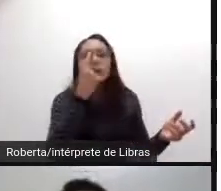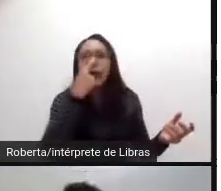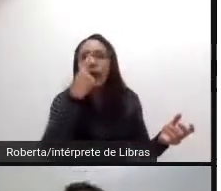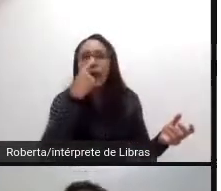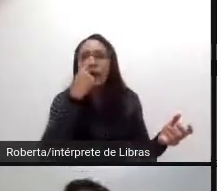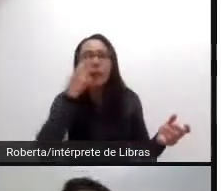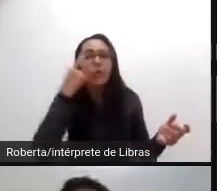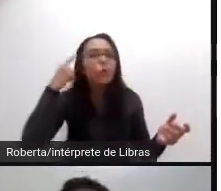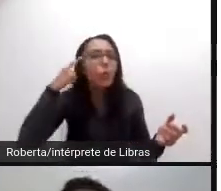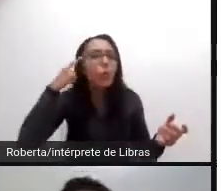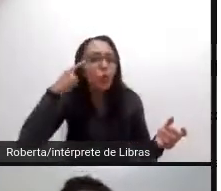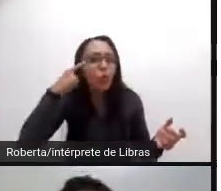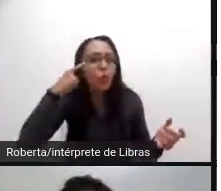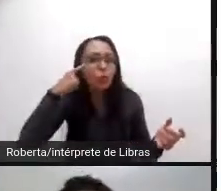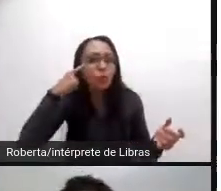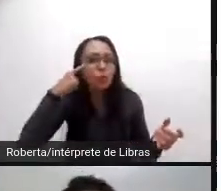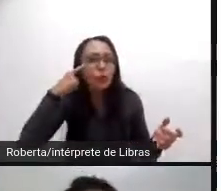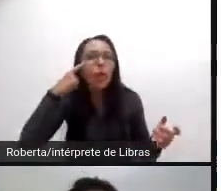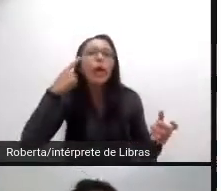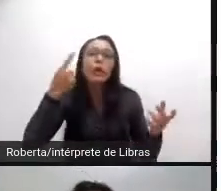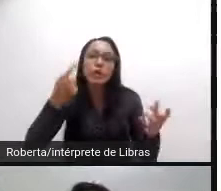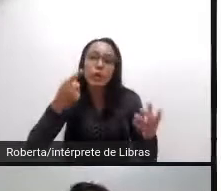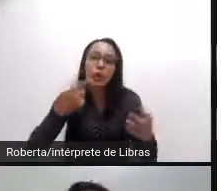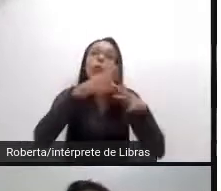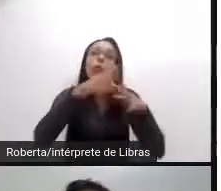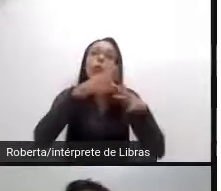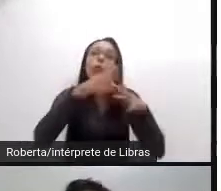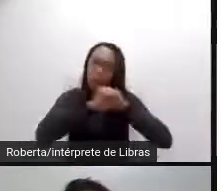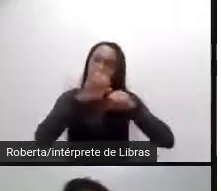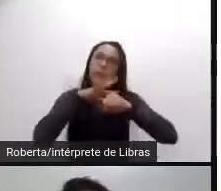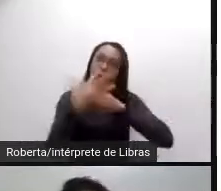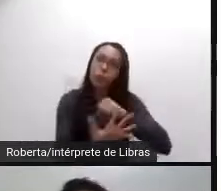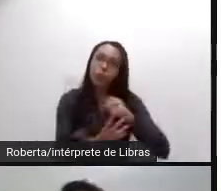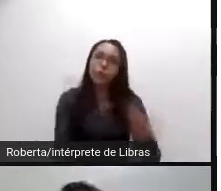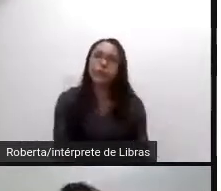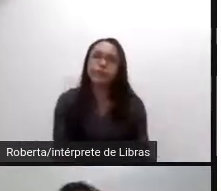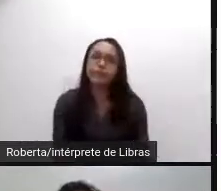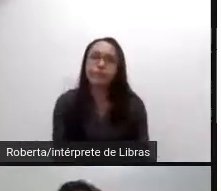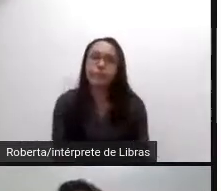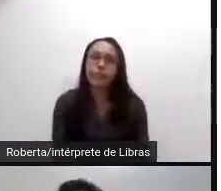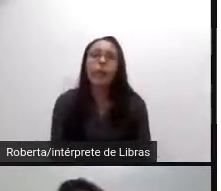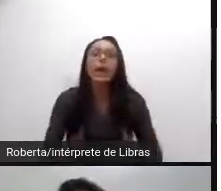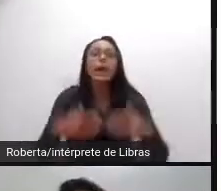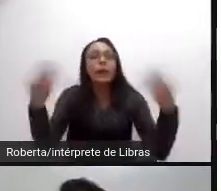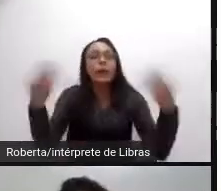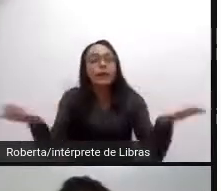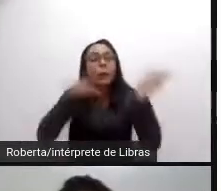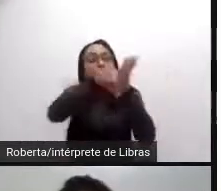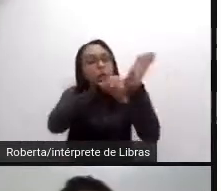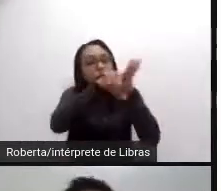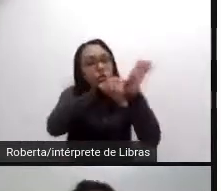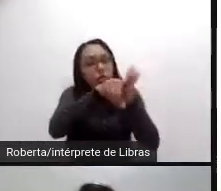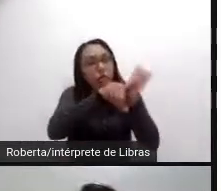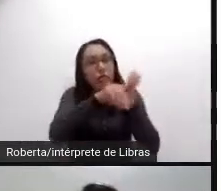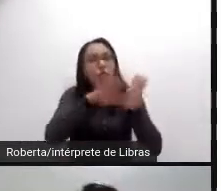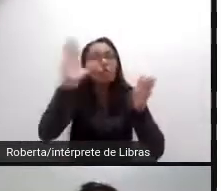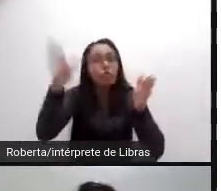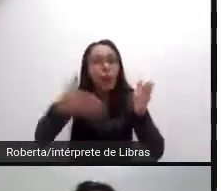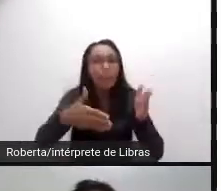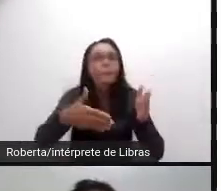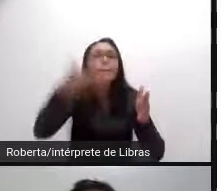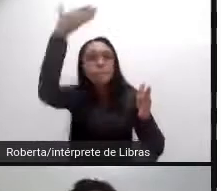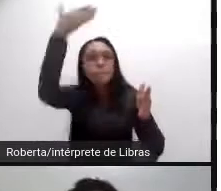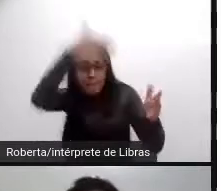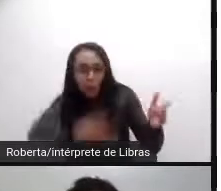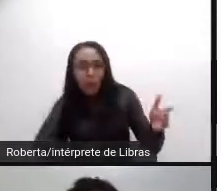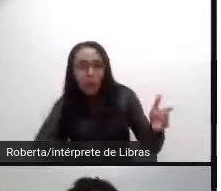olhos, você pode se contaminar. Então, os estudos, eles já comprovaram que